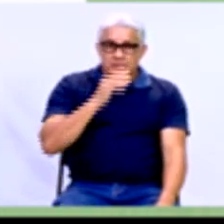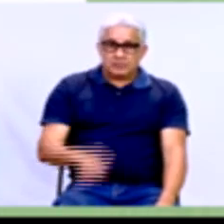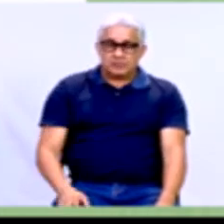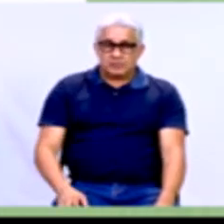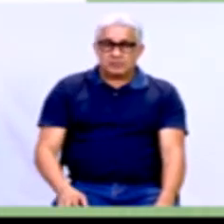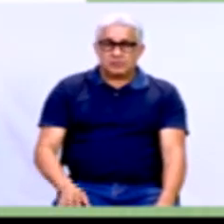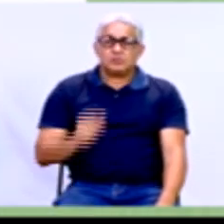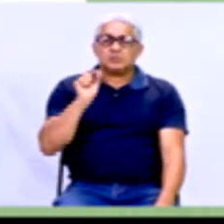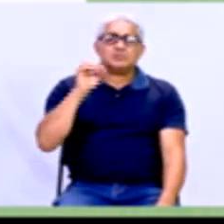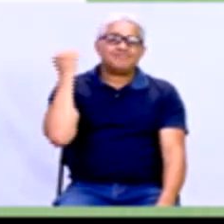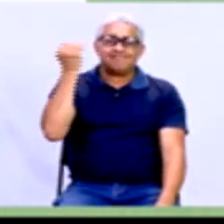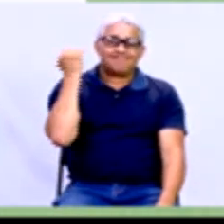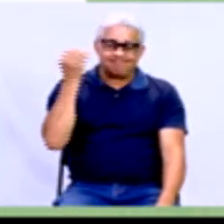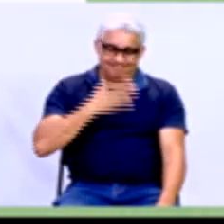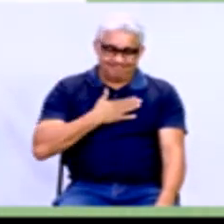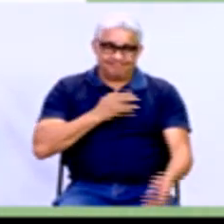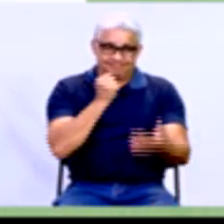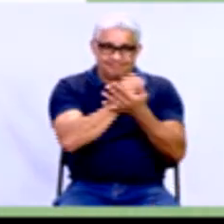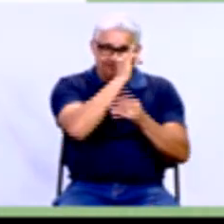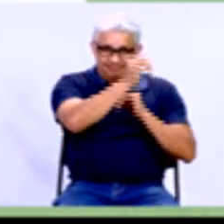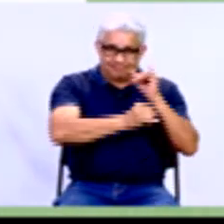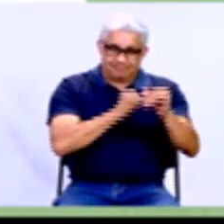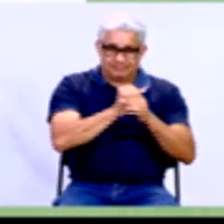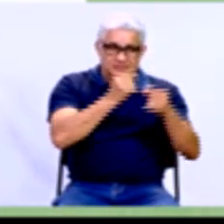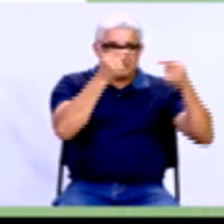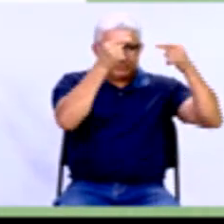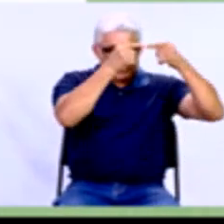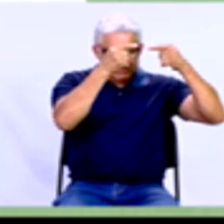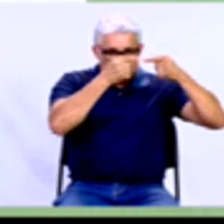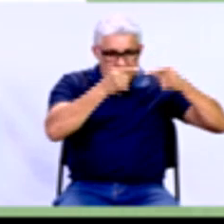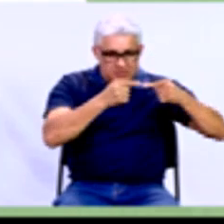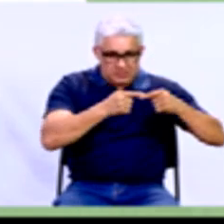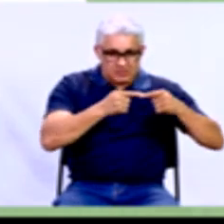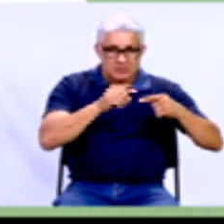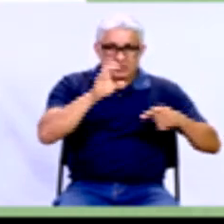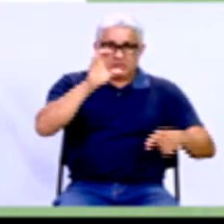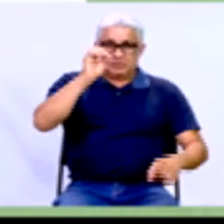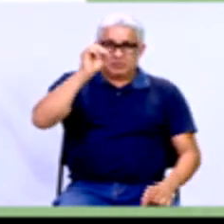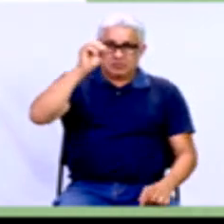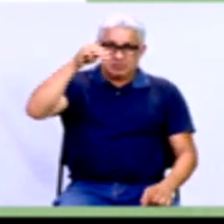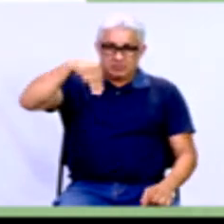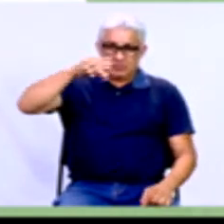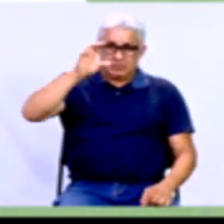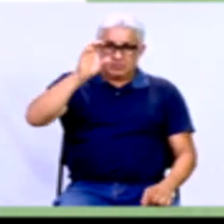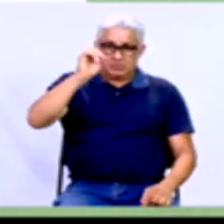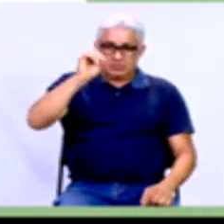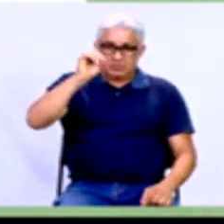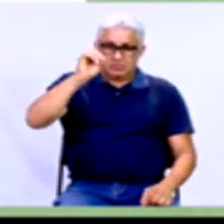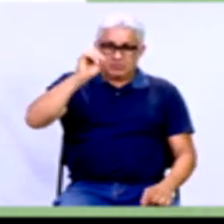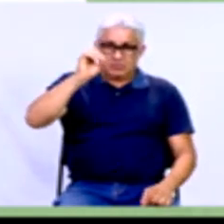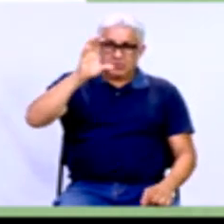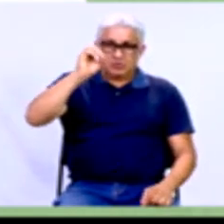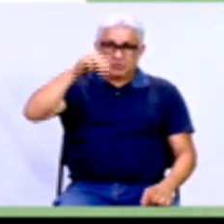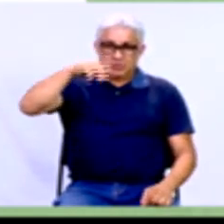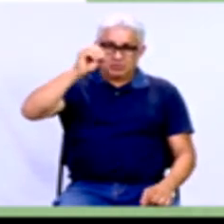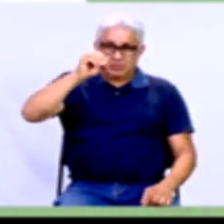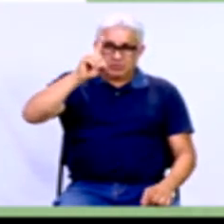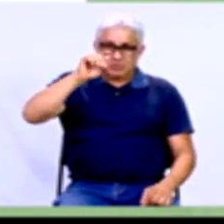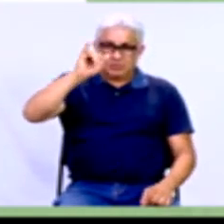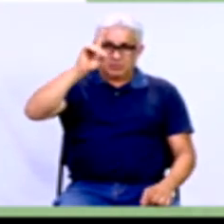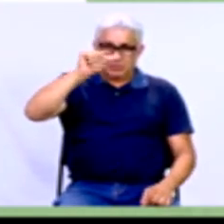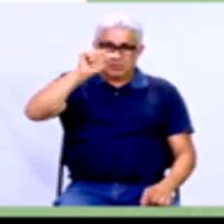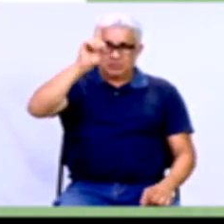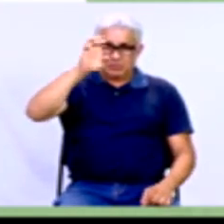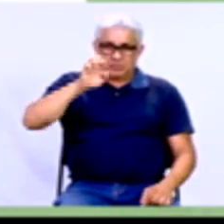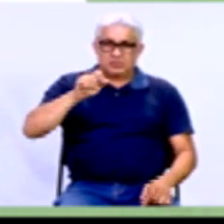importância para mim? Então, tem lá, a gente fez a correlação entre comodidade e compras pela internet. Escolaridade